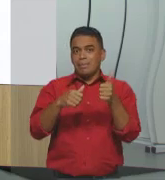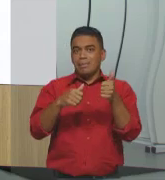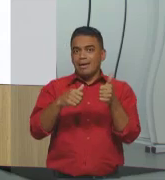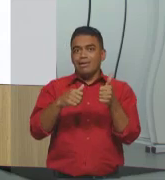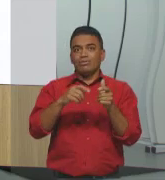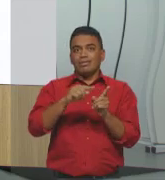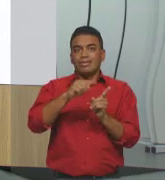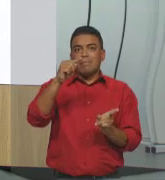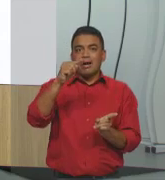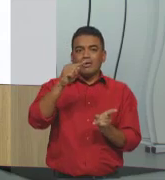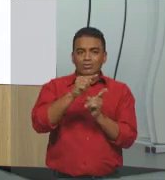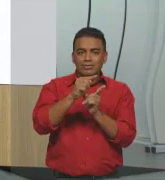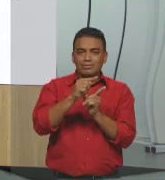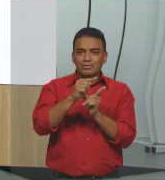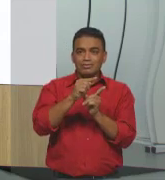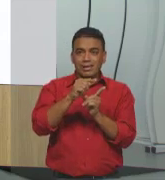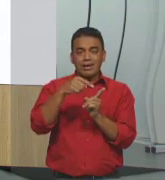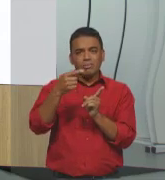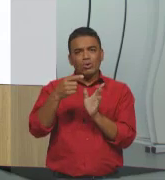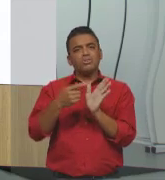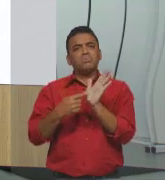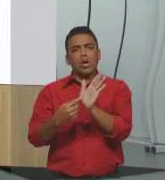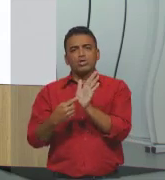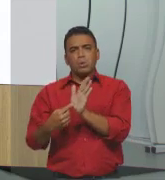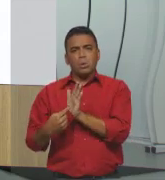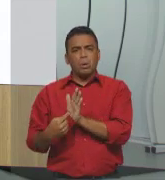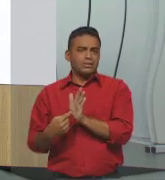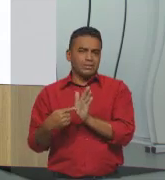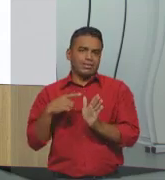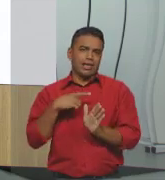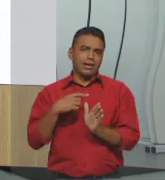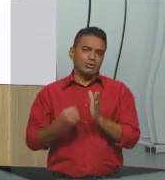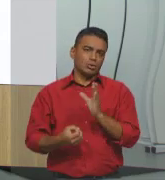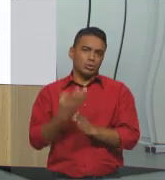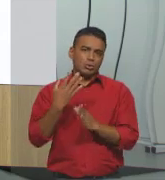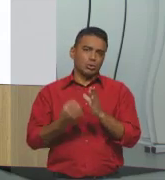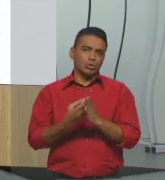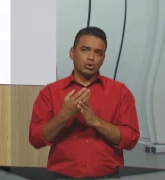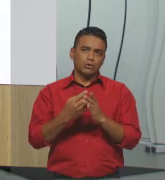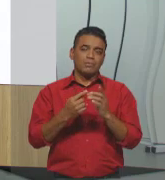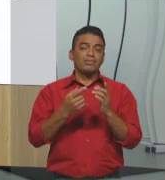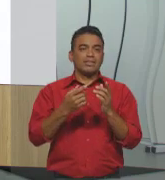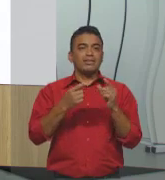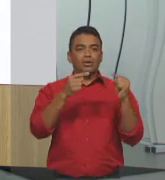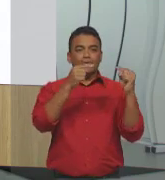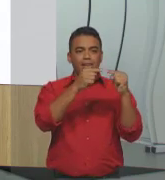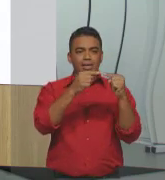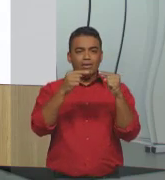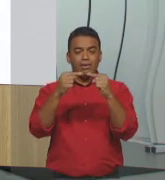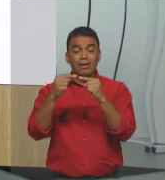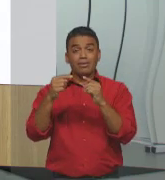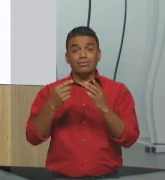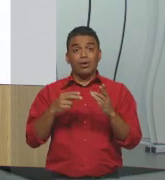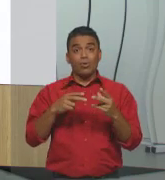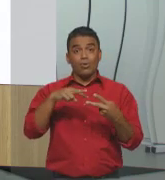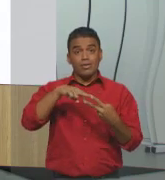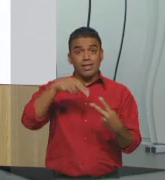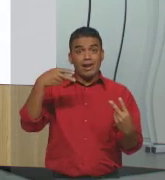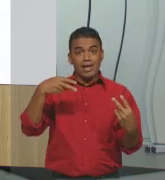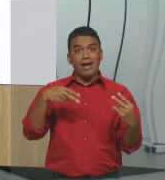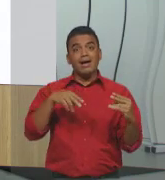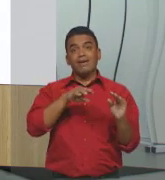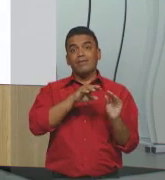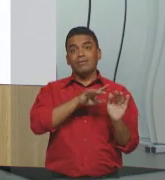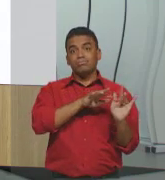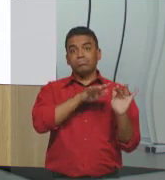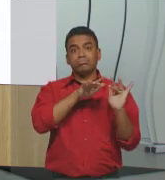que é. E aqui as amostras que eu tenho. Feito isso, ligo, o DNA vai se movimentar. Feito isso,